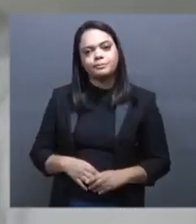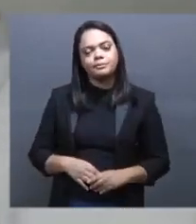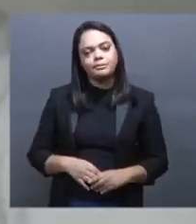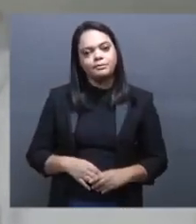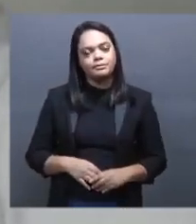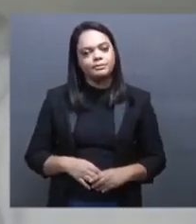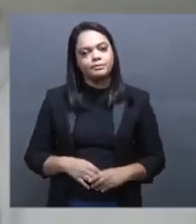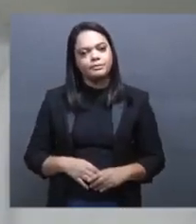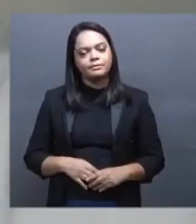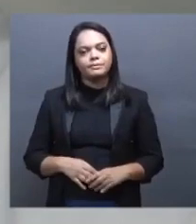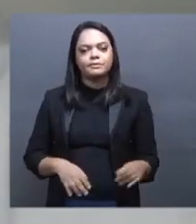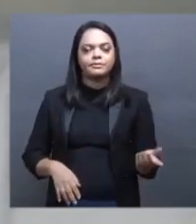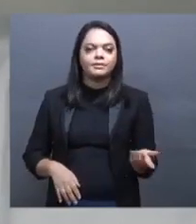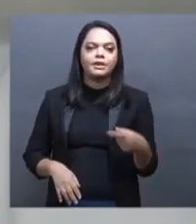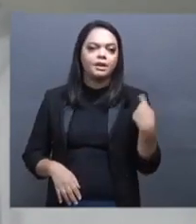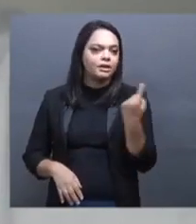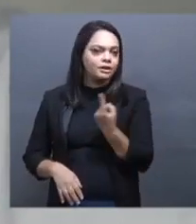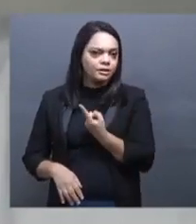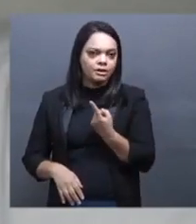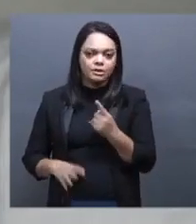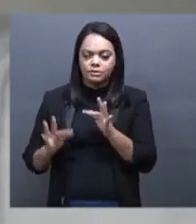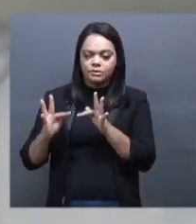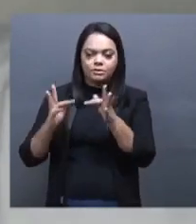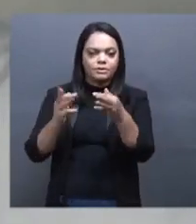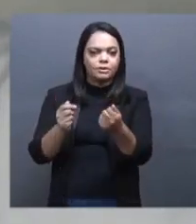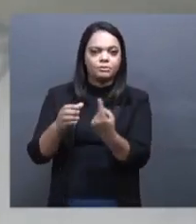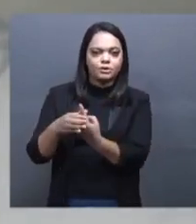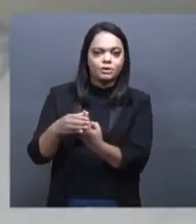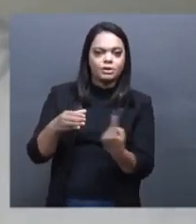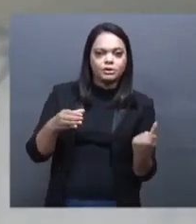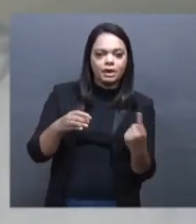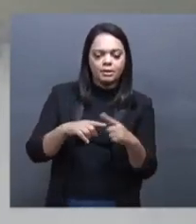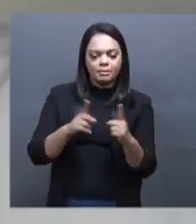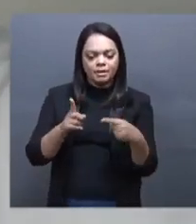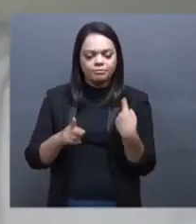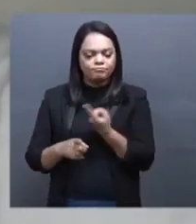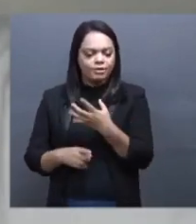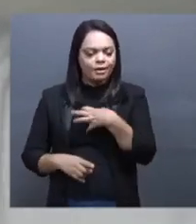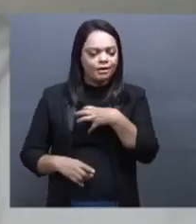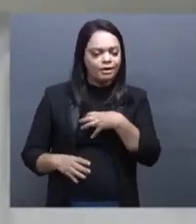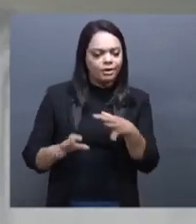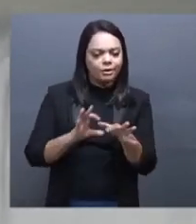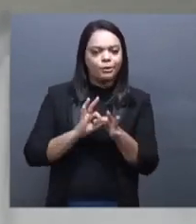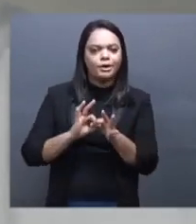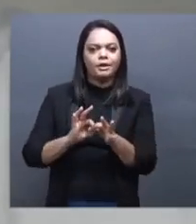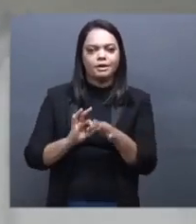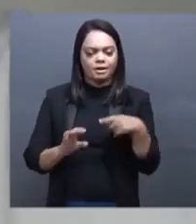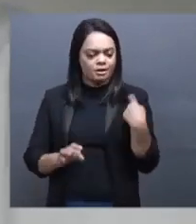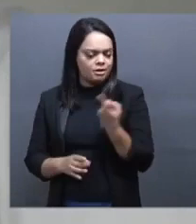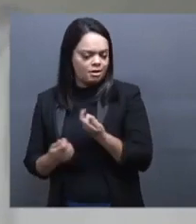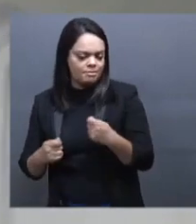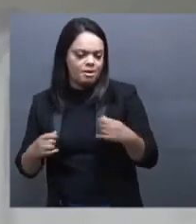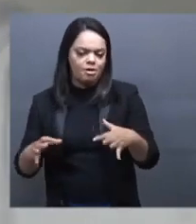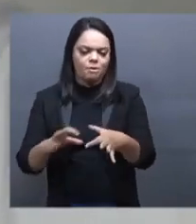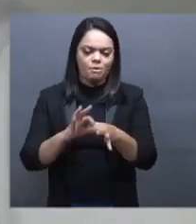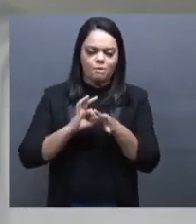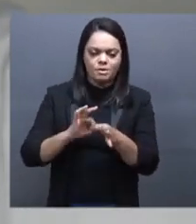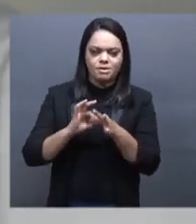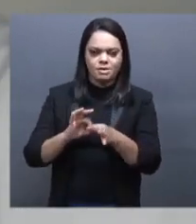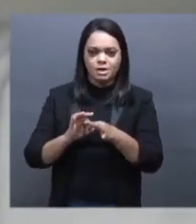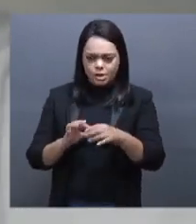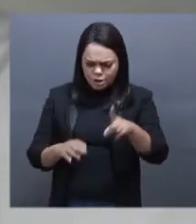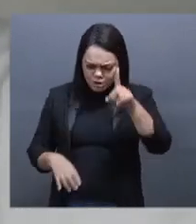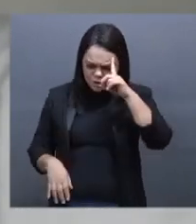É incrível dizer isso, mas estamos todos isolados, porém unidos. E a gente tem que unir isso dia após